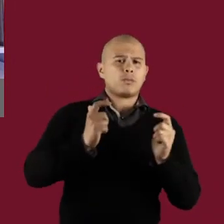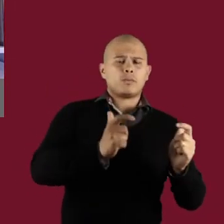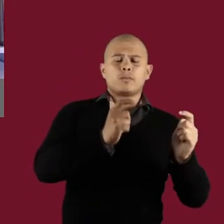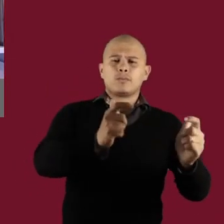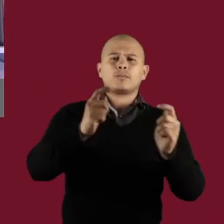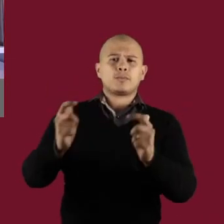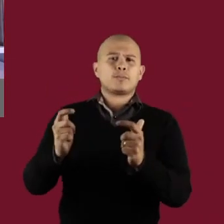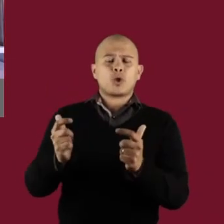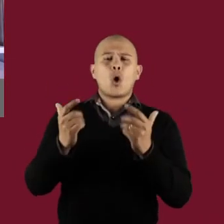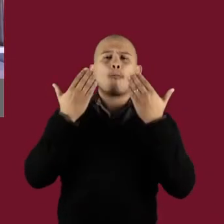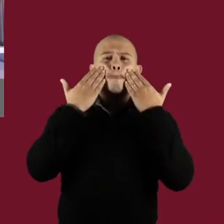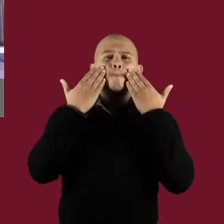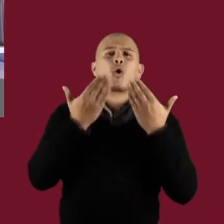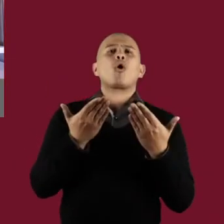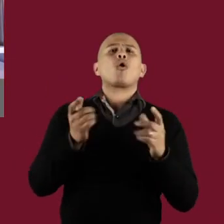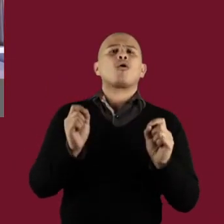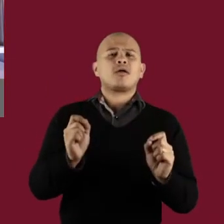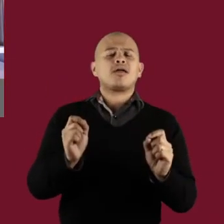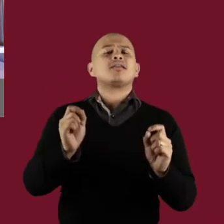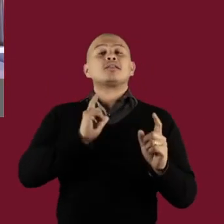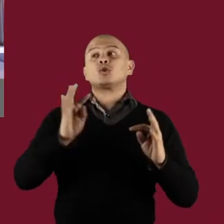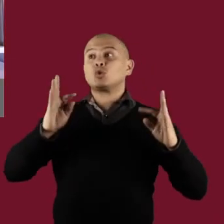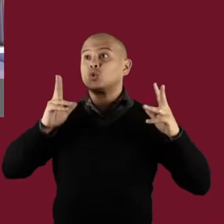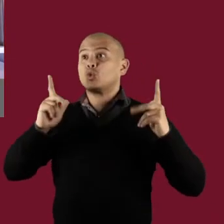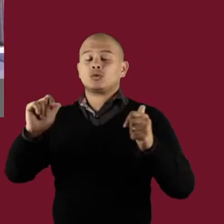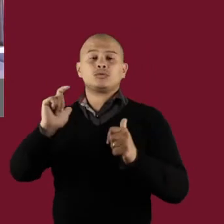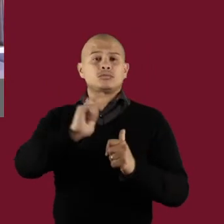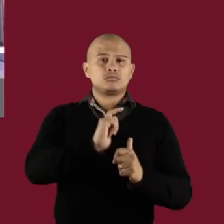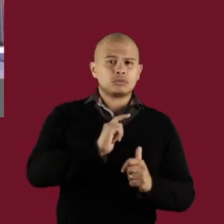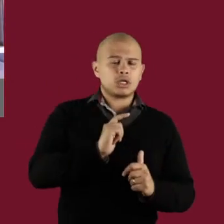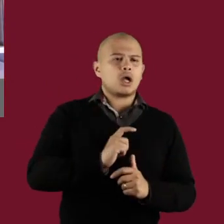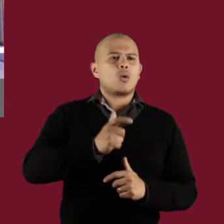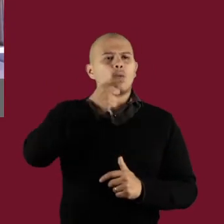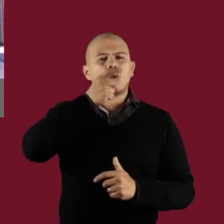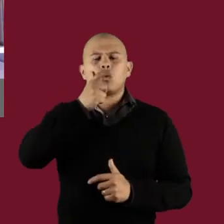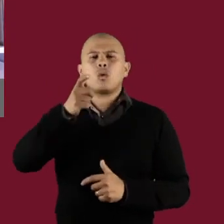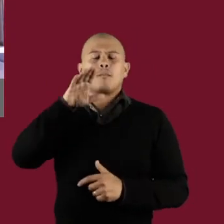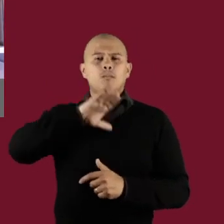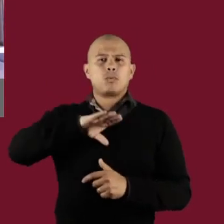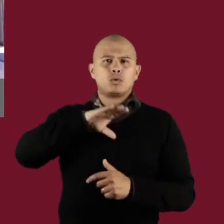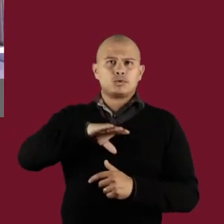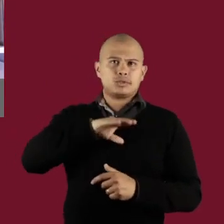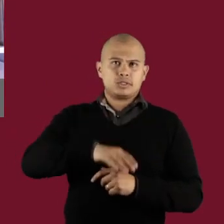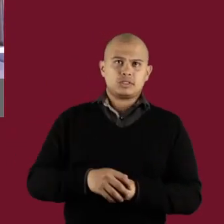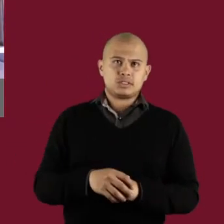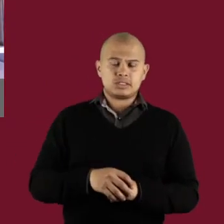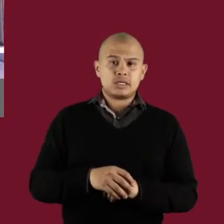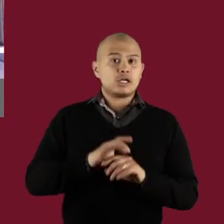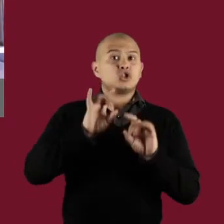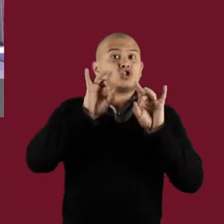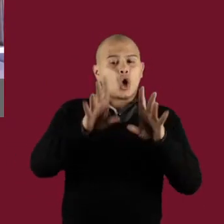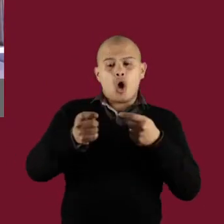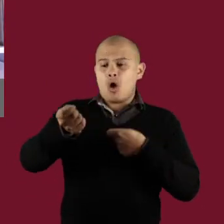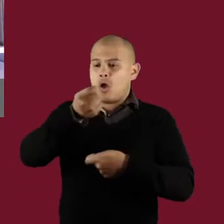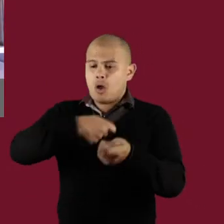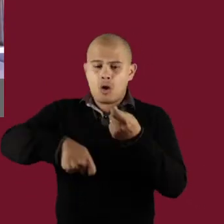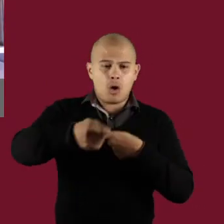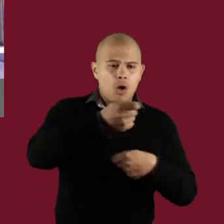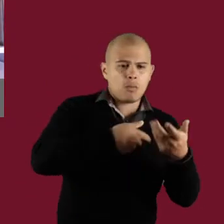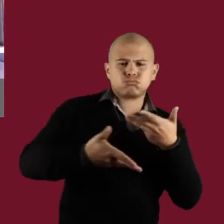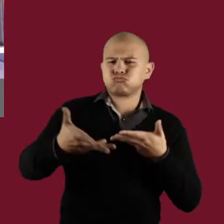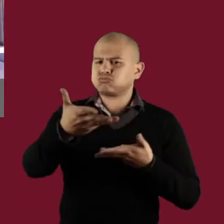este interesse da região, não é? Não somente para fazer negócios, para intercâmbios em